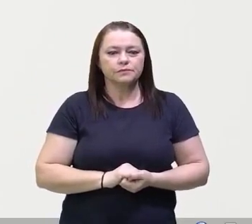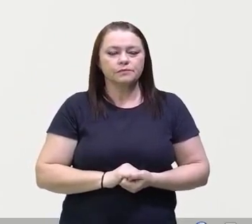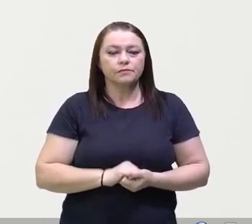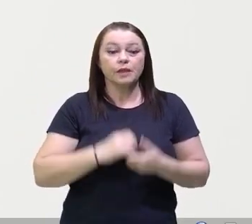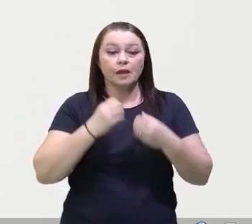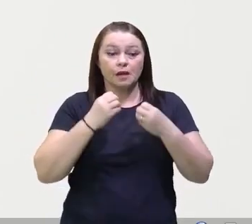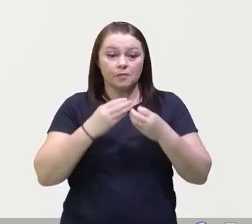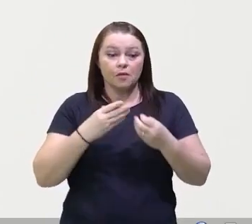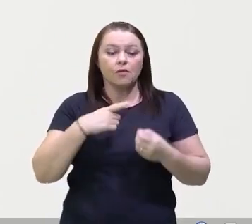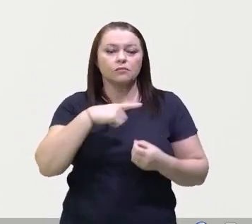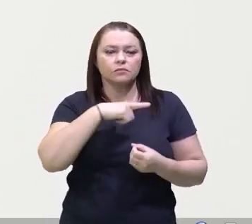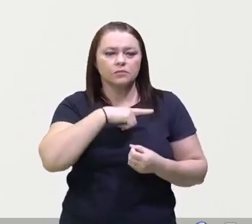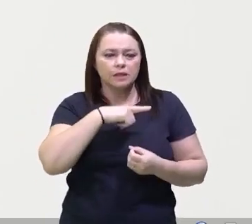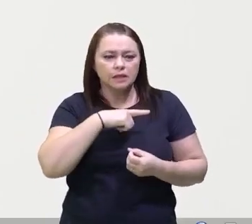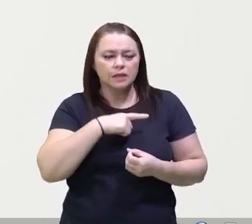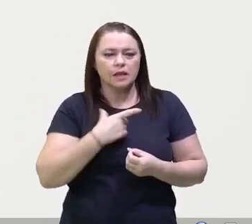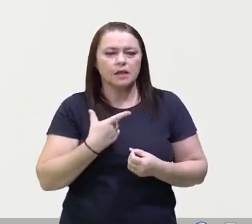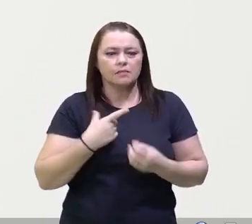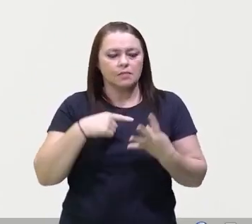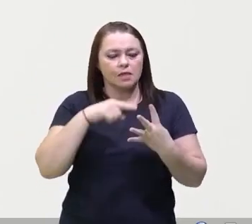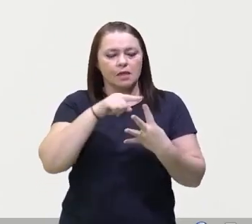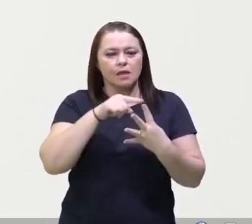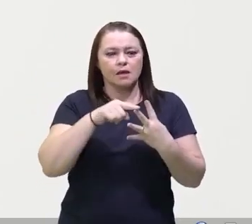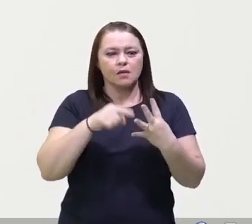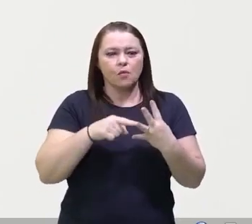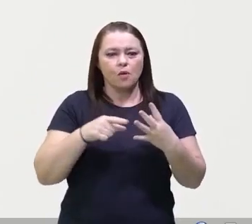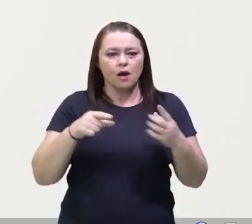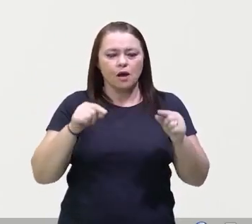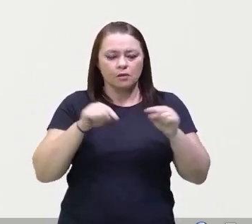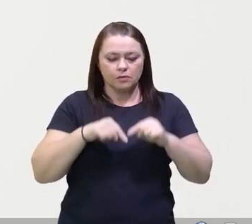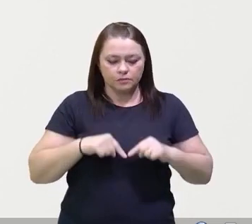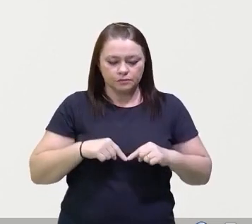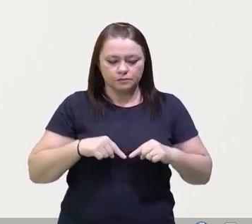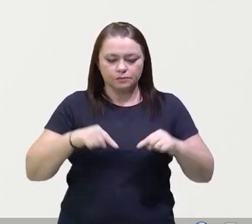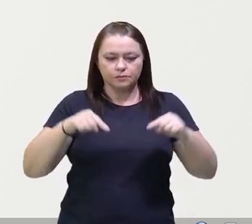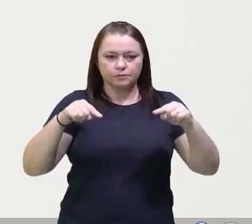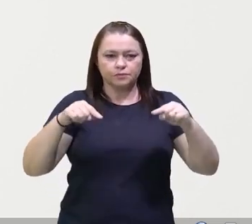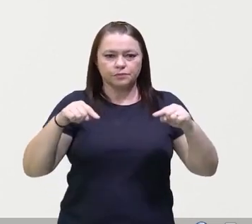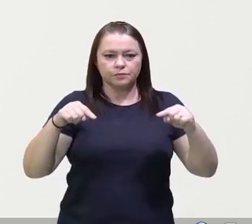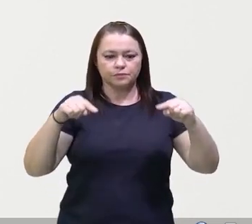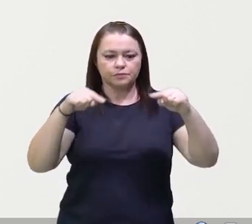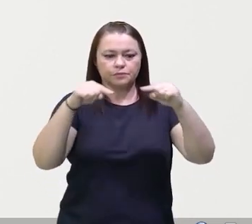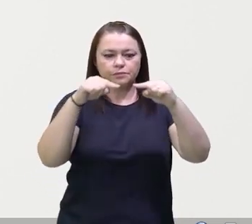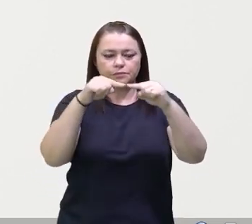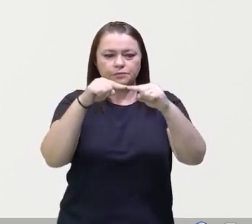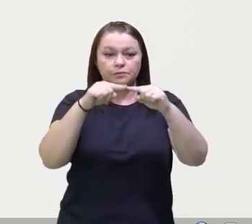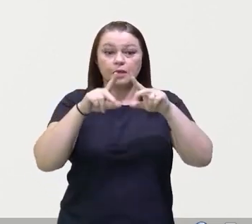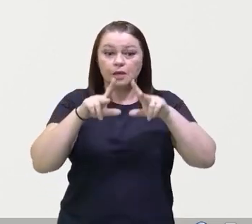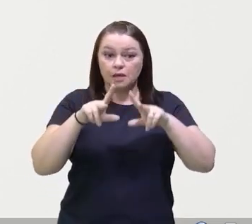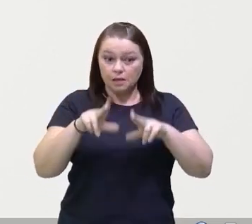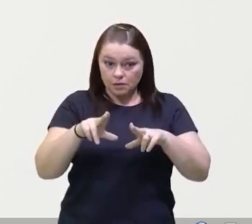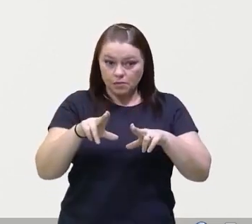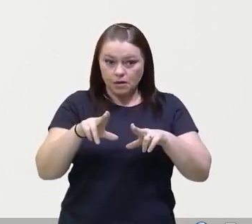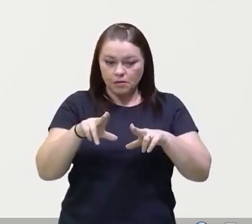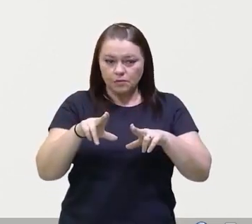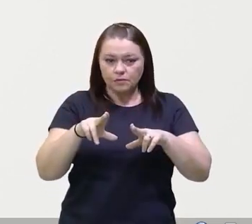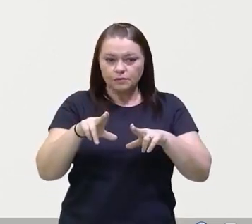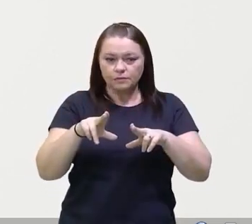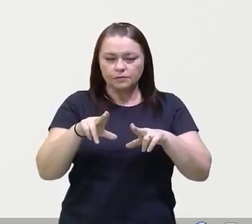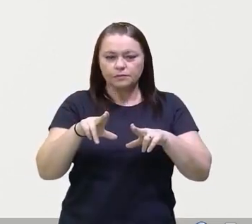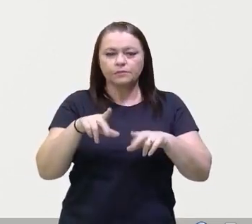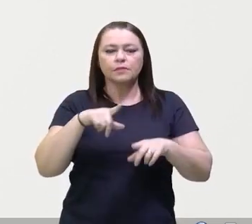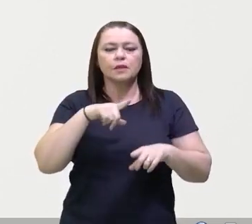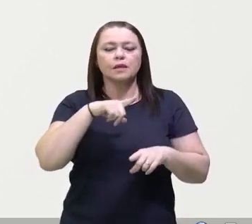Bom, o losango ele possui 4 lados de medidas iguais, ok? E